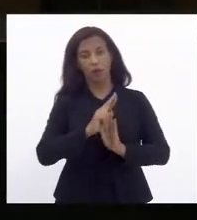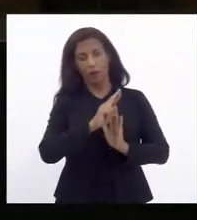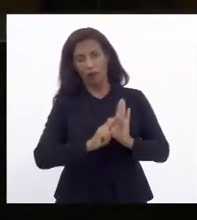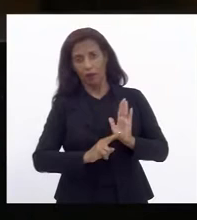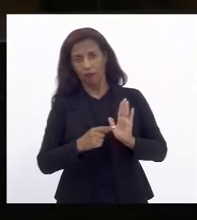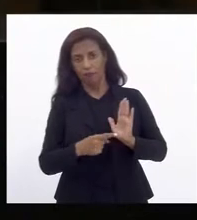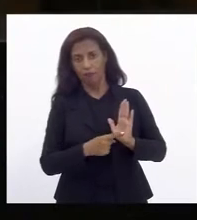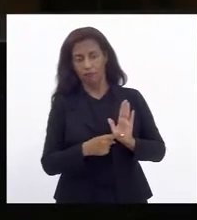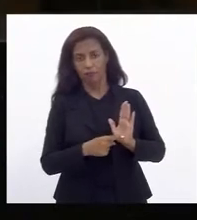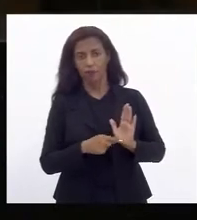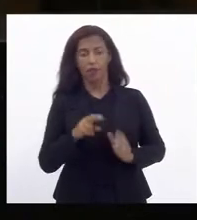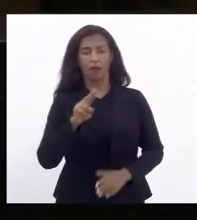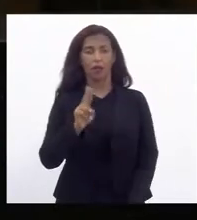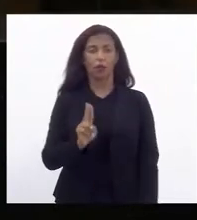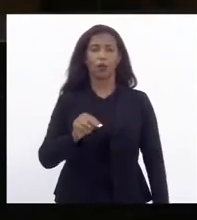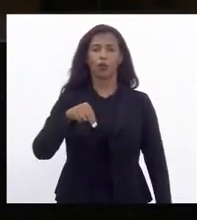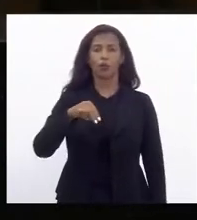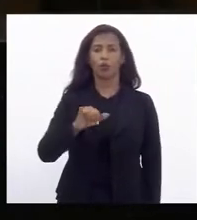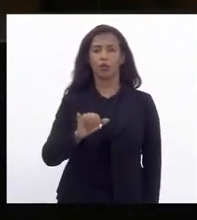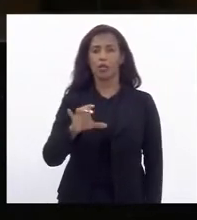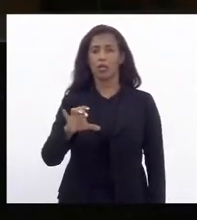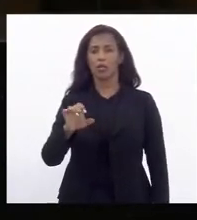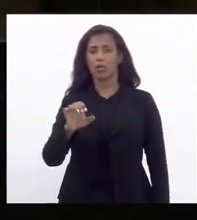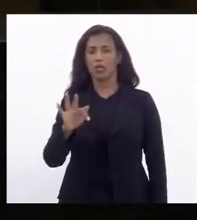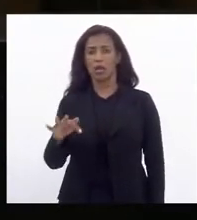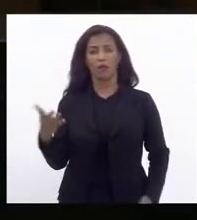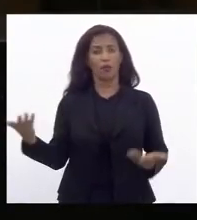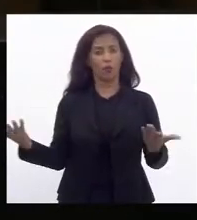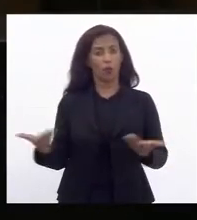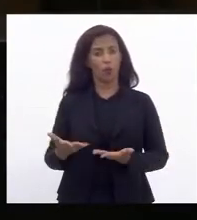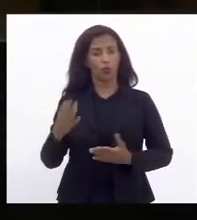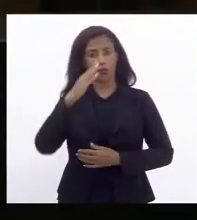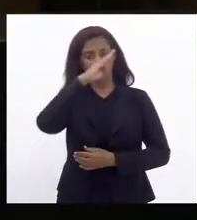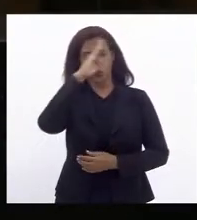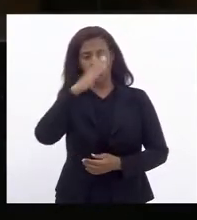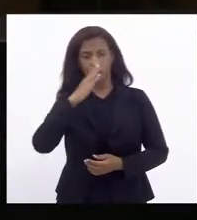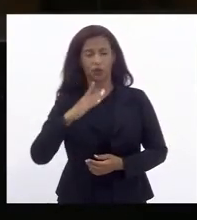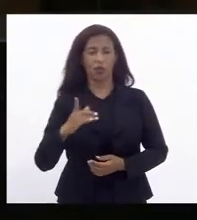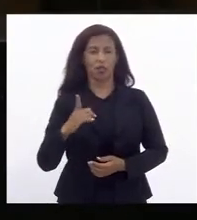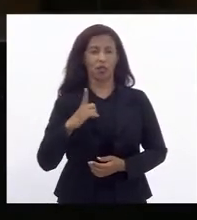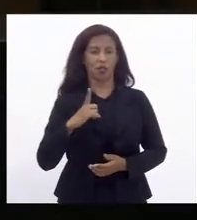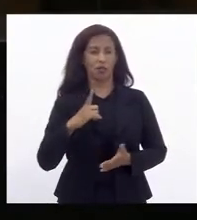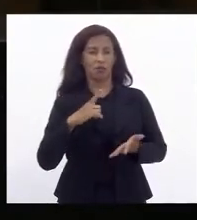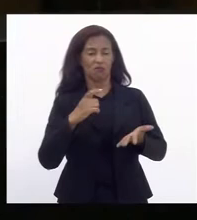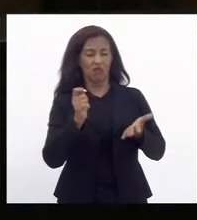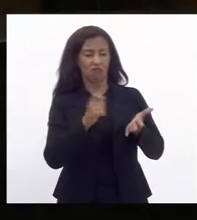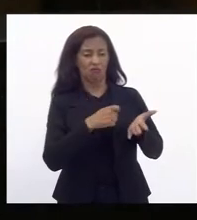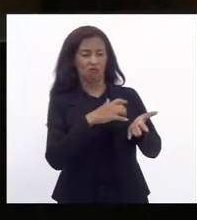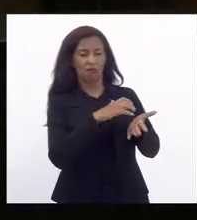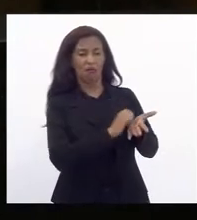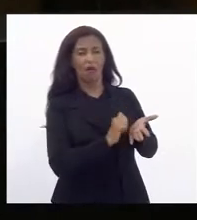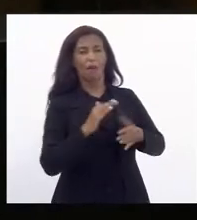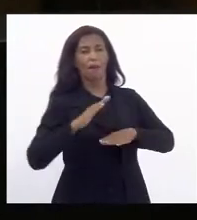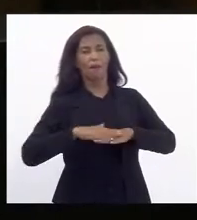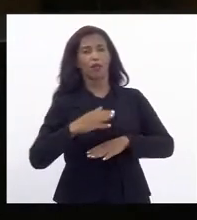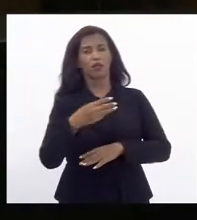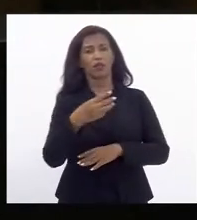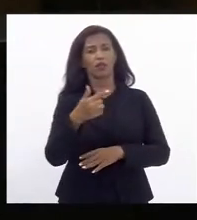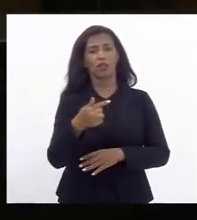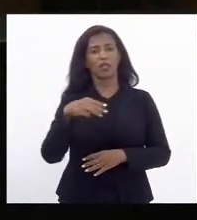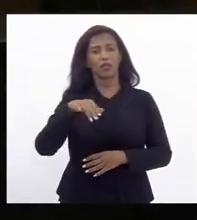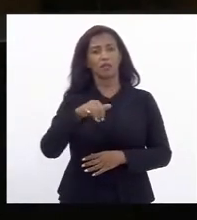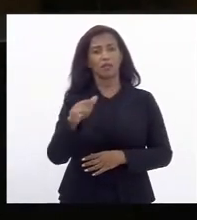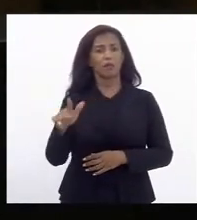relatório da Unicef diz que hoje, atualmente, o Brasil, que registra mais de 37